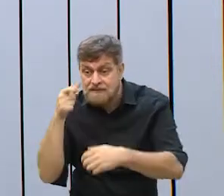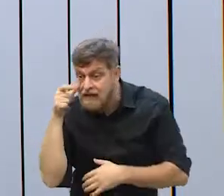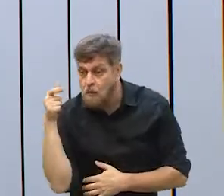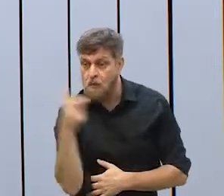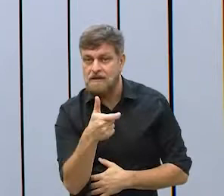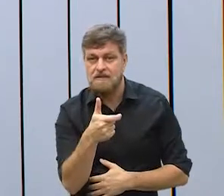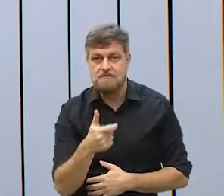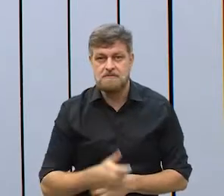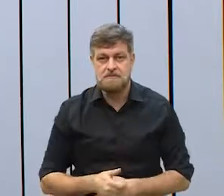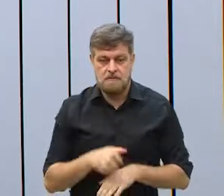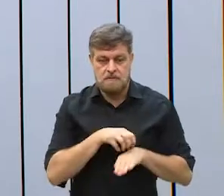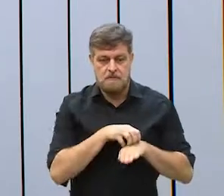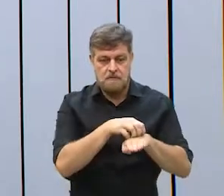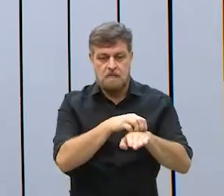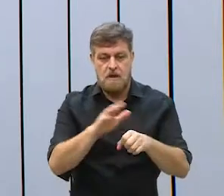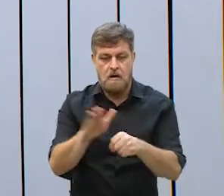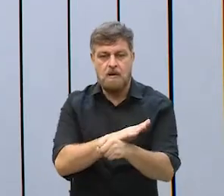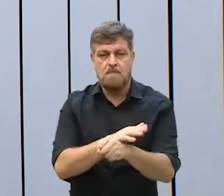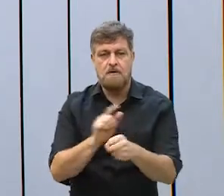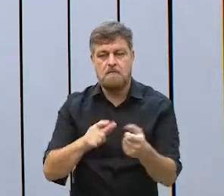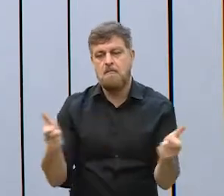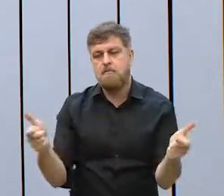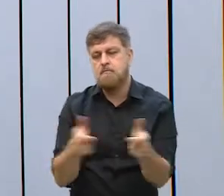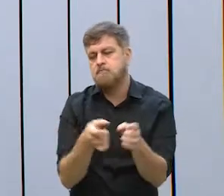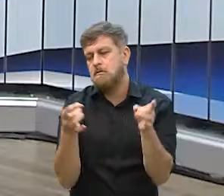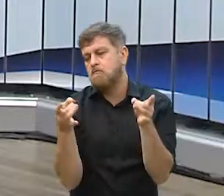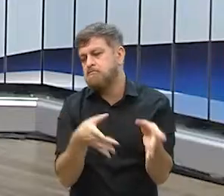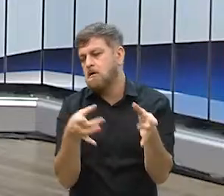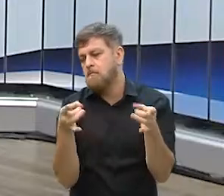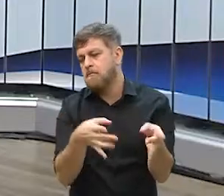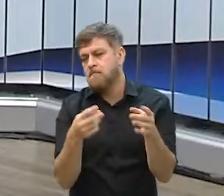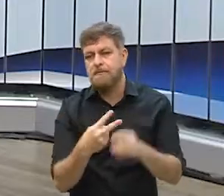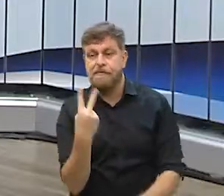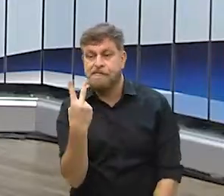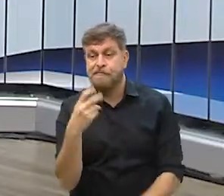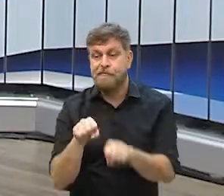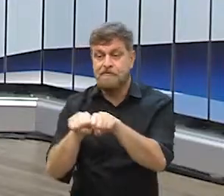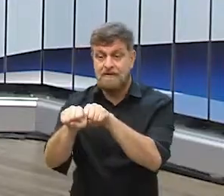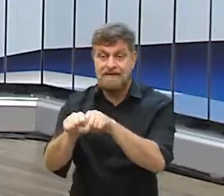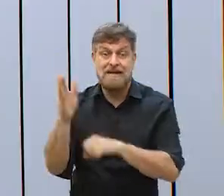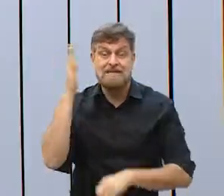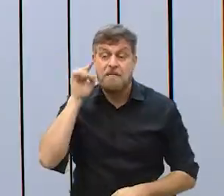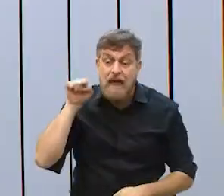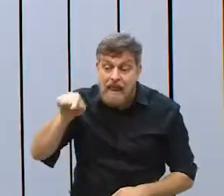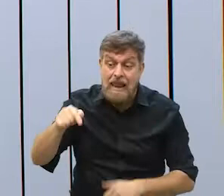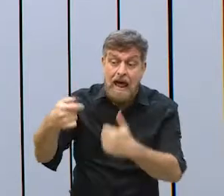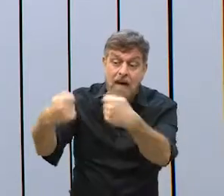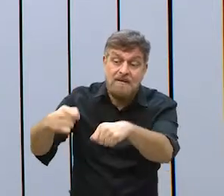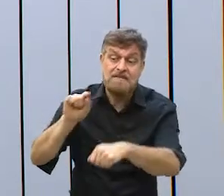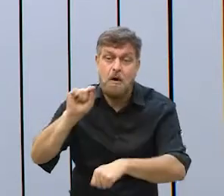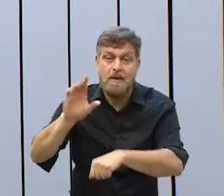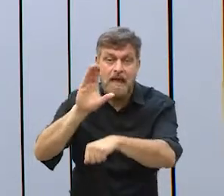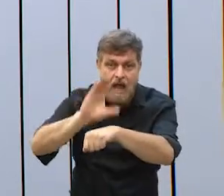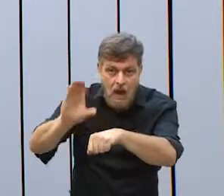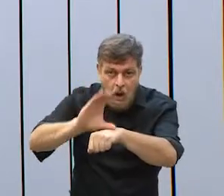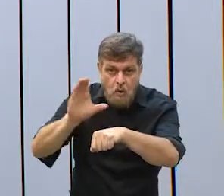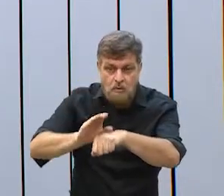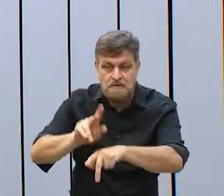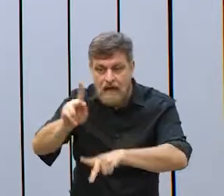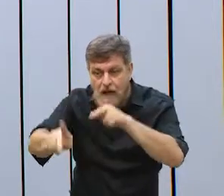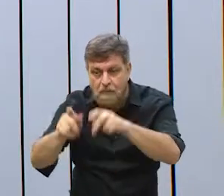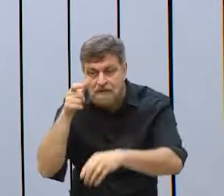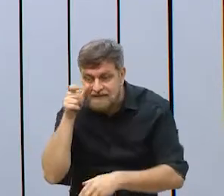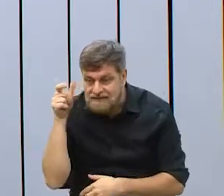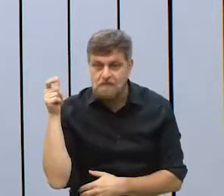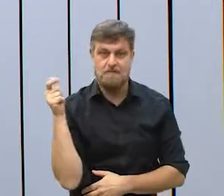a um ônibus. Ele começa lotado, chega no ponto final com saber a demanda que existe lá. Porque então tem que ser cursos de interesses